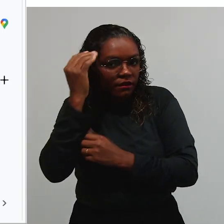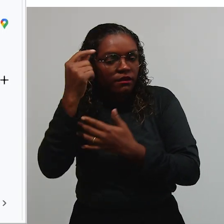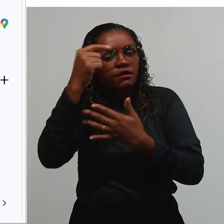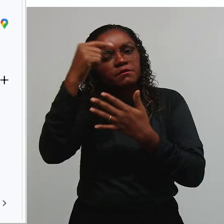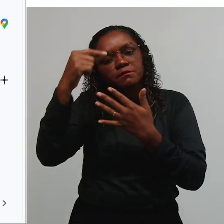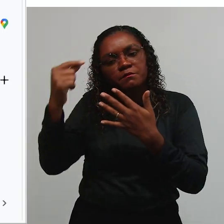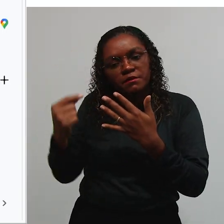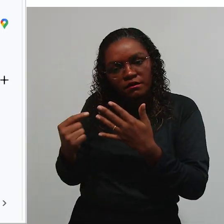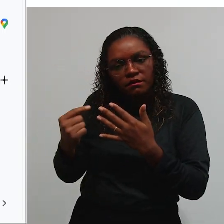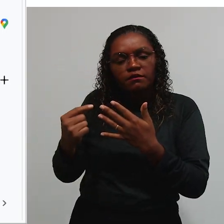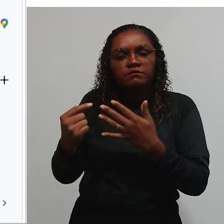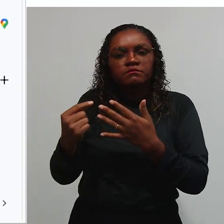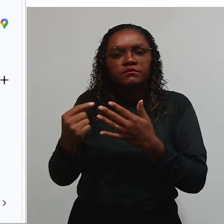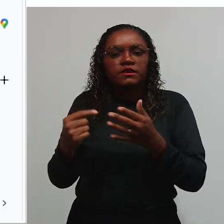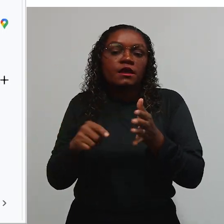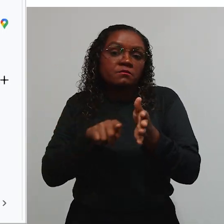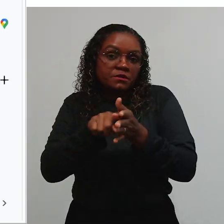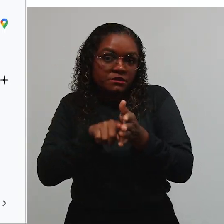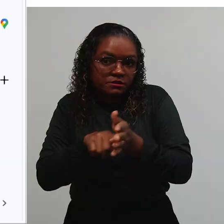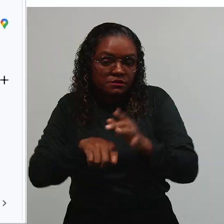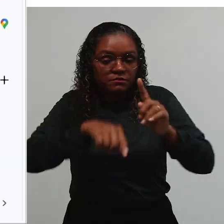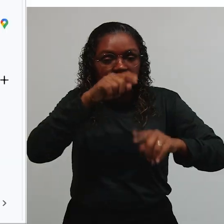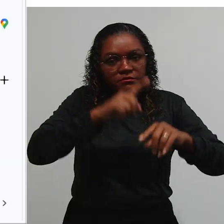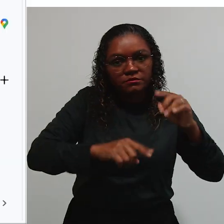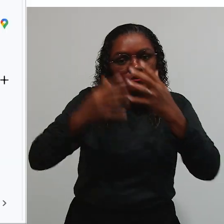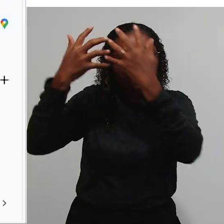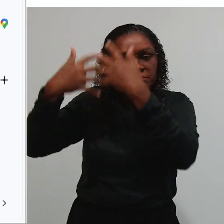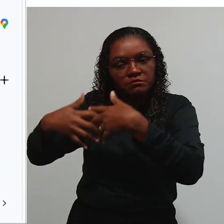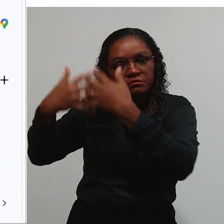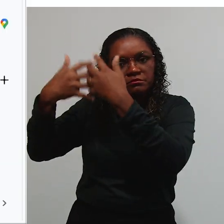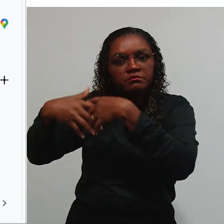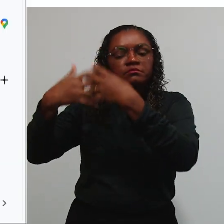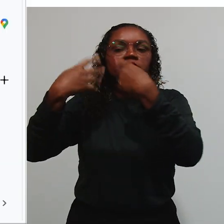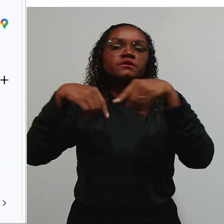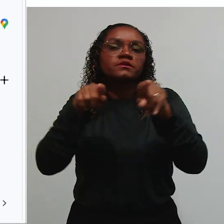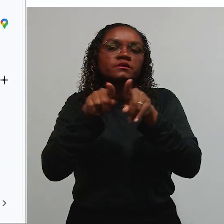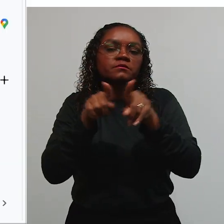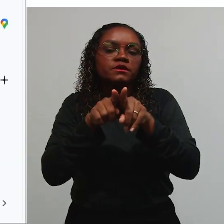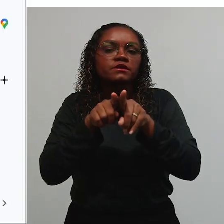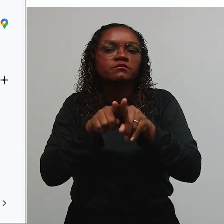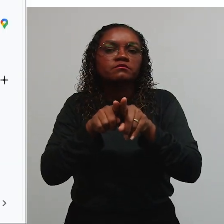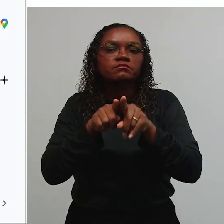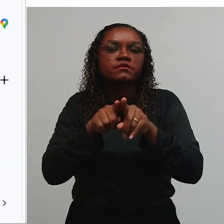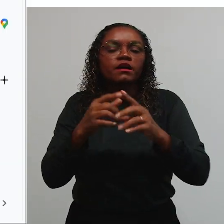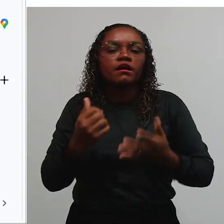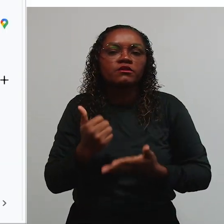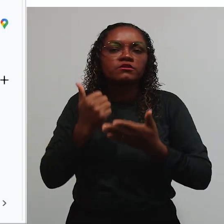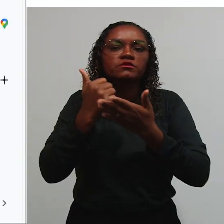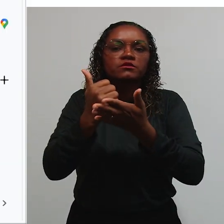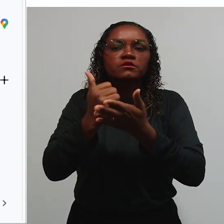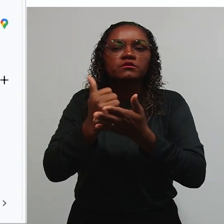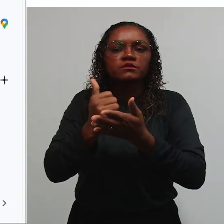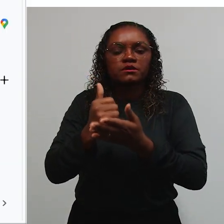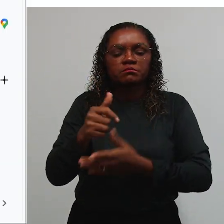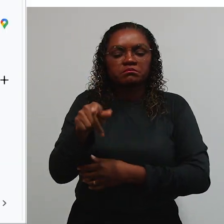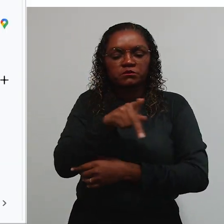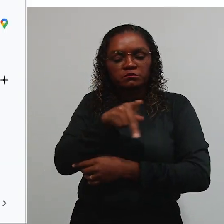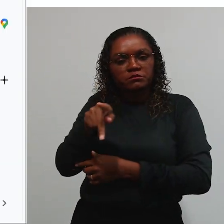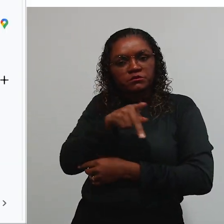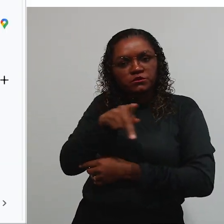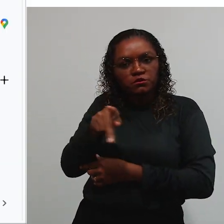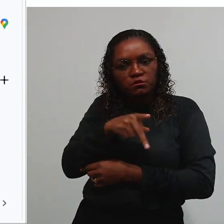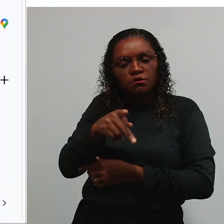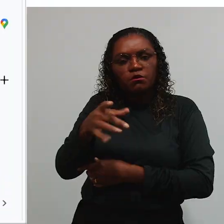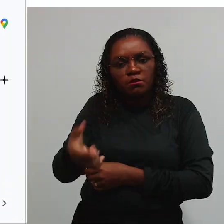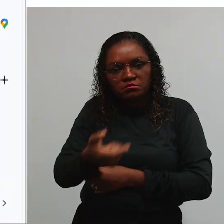que a pesquisa funciona como instrumento de reflexão e permite que o educador tome consciência